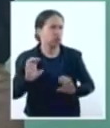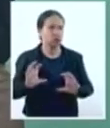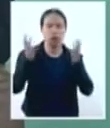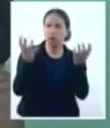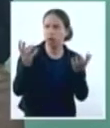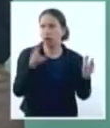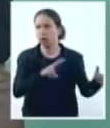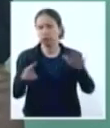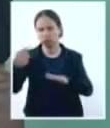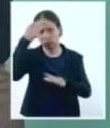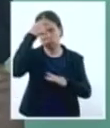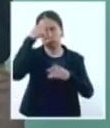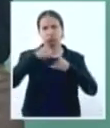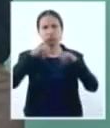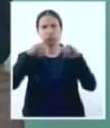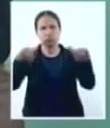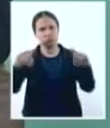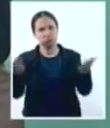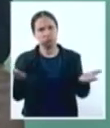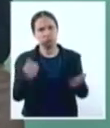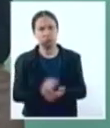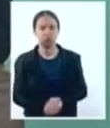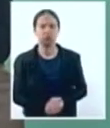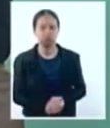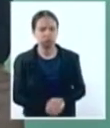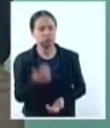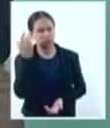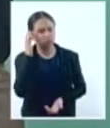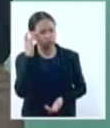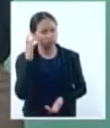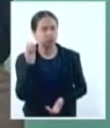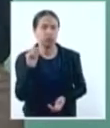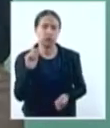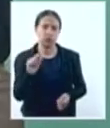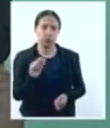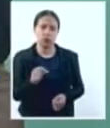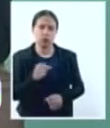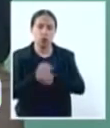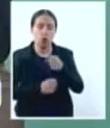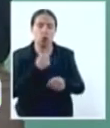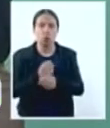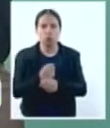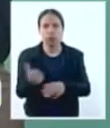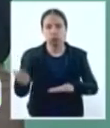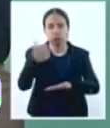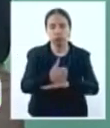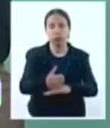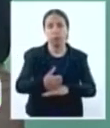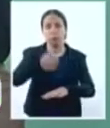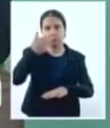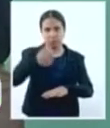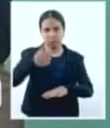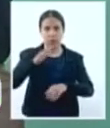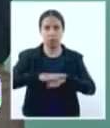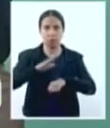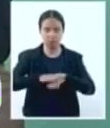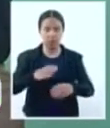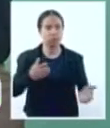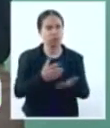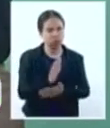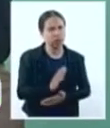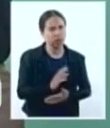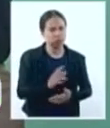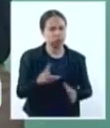de conscientização. Né? Mas eu acho que durante esse primeiro ano da legislatura, acho que de fato a gente tem aprovado alguns projetos relevantes,